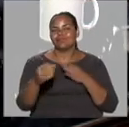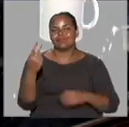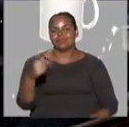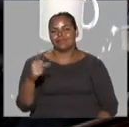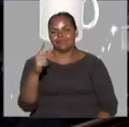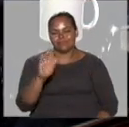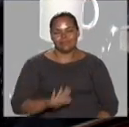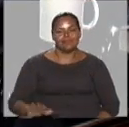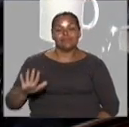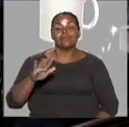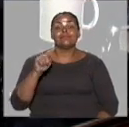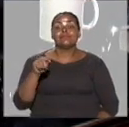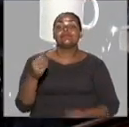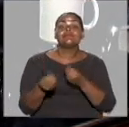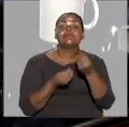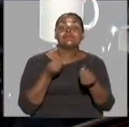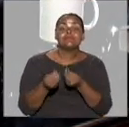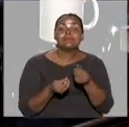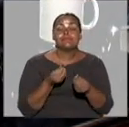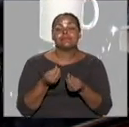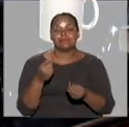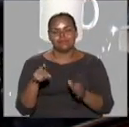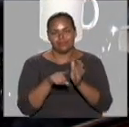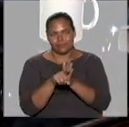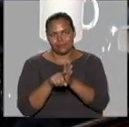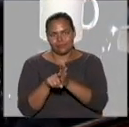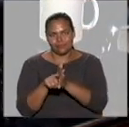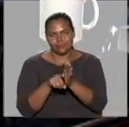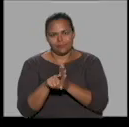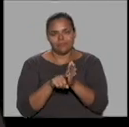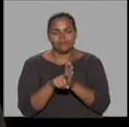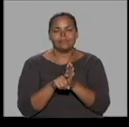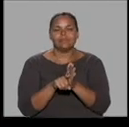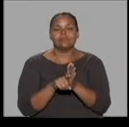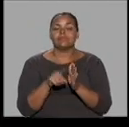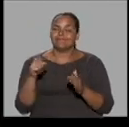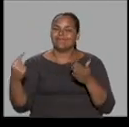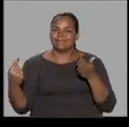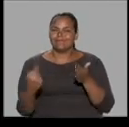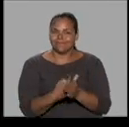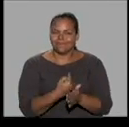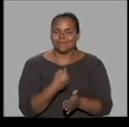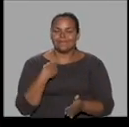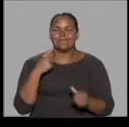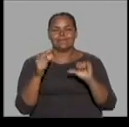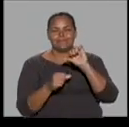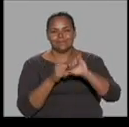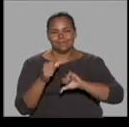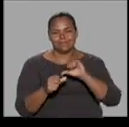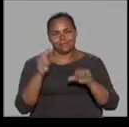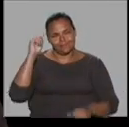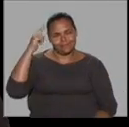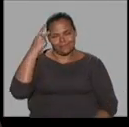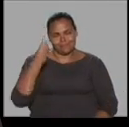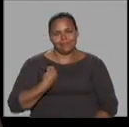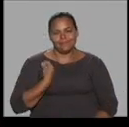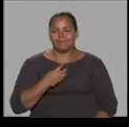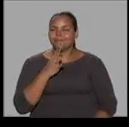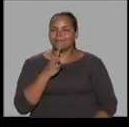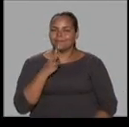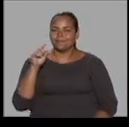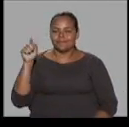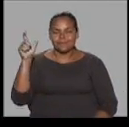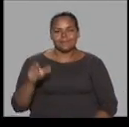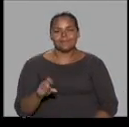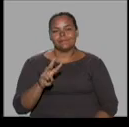do teu universo. Como é que foi esse mergulho aí nessa pesquisa? Pois é, assim, por isso, quando você pergunta da mudança na minha vida quando eu conheci o William,